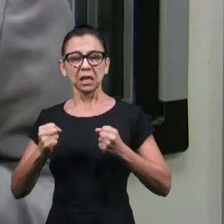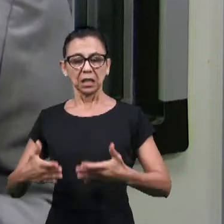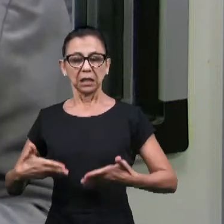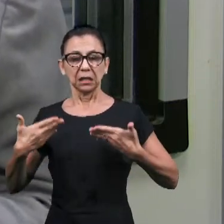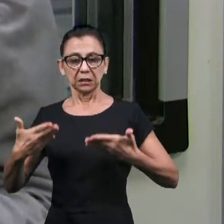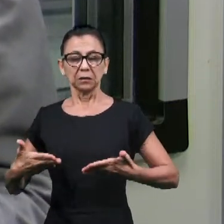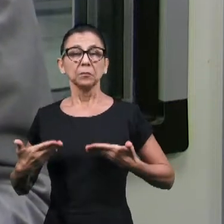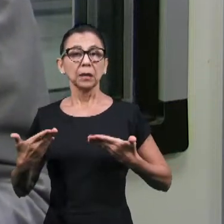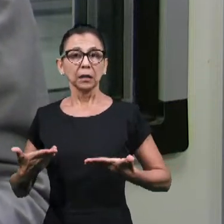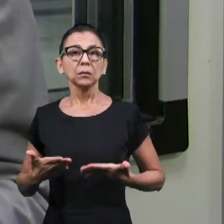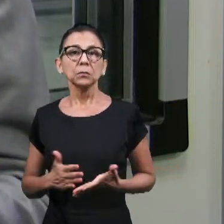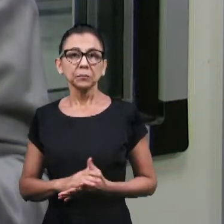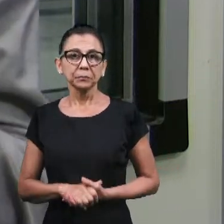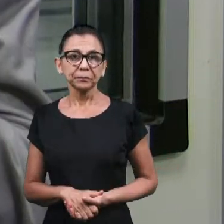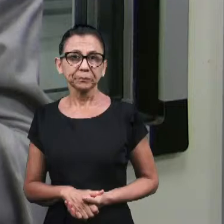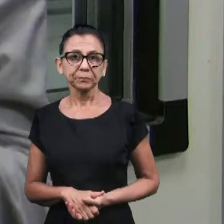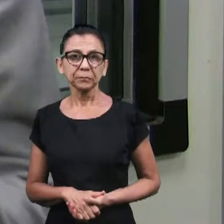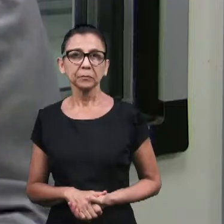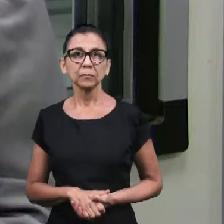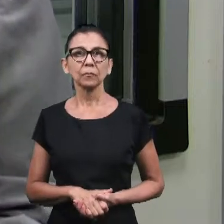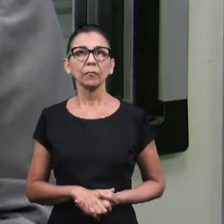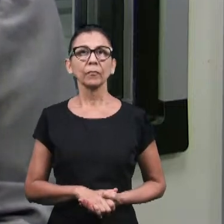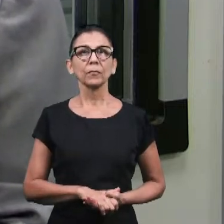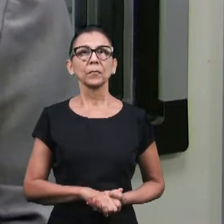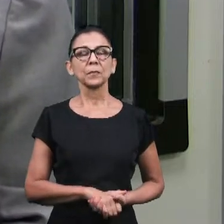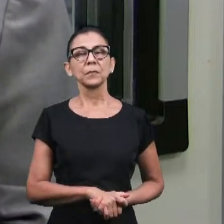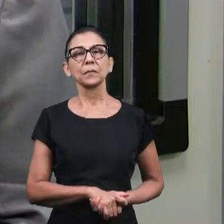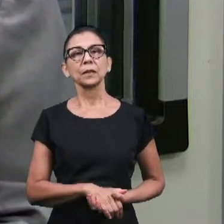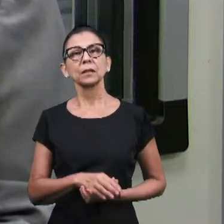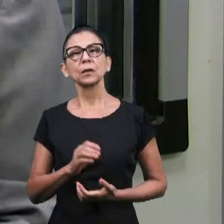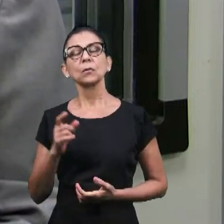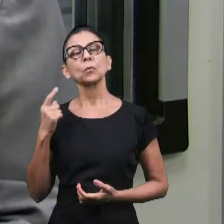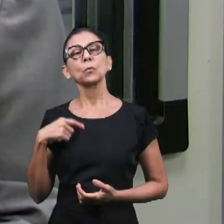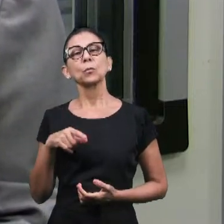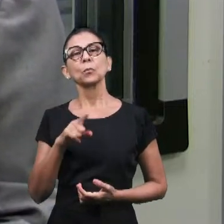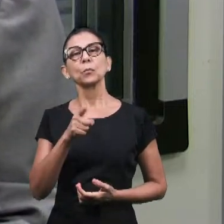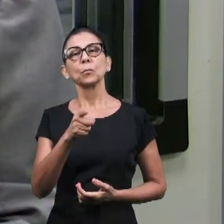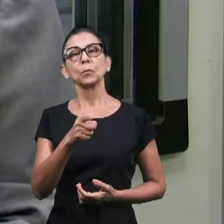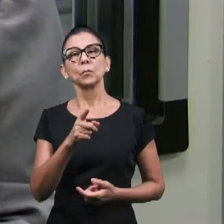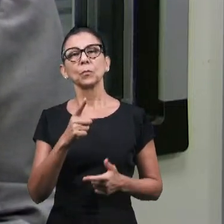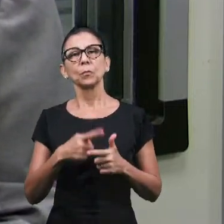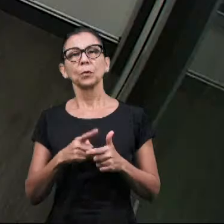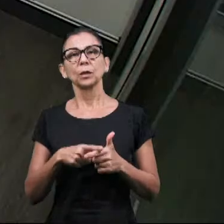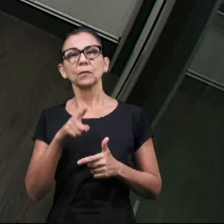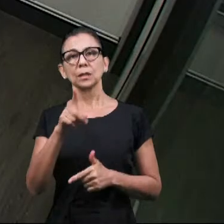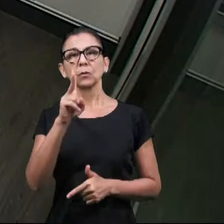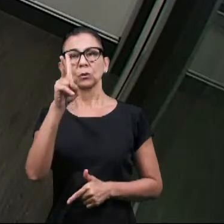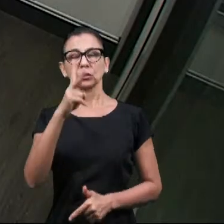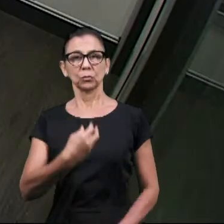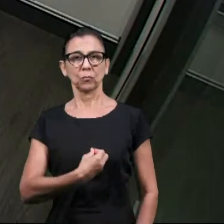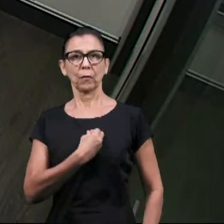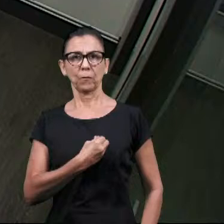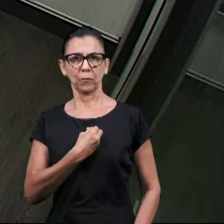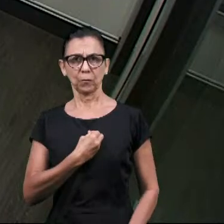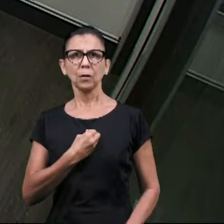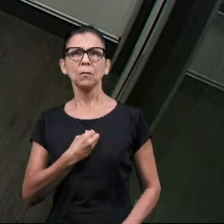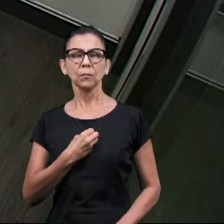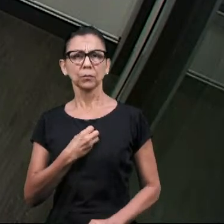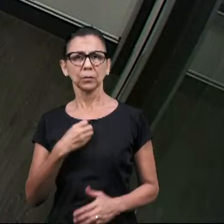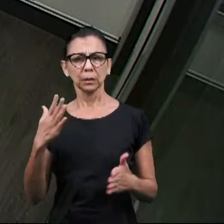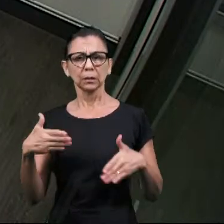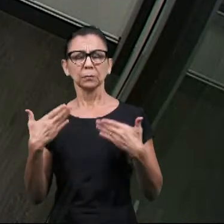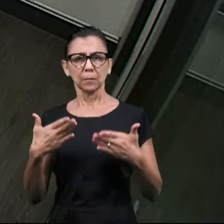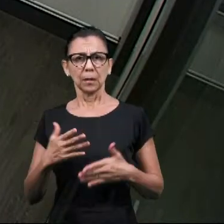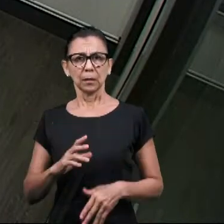O que é que tem que conservar em vida e o que que tá te conservando de vida a palavra revelada olha vai é o clamor Pelo